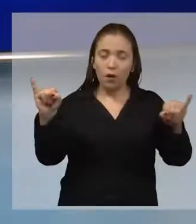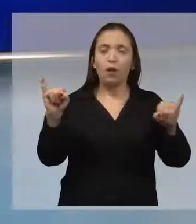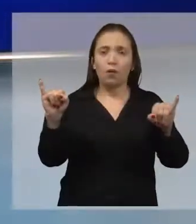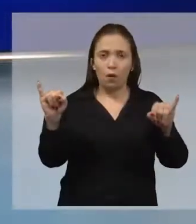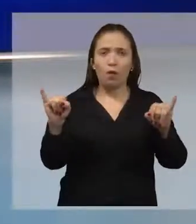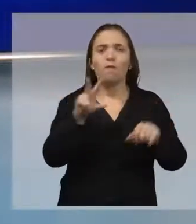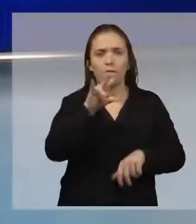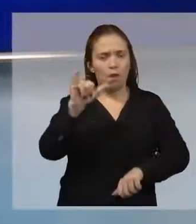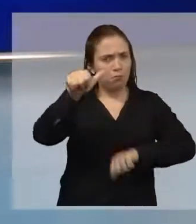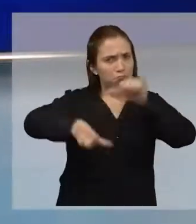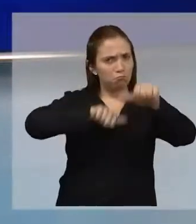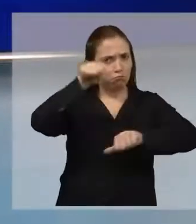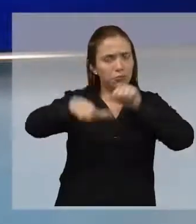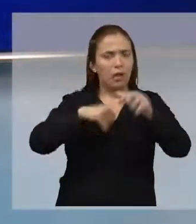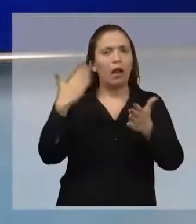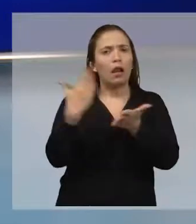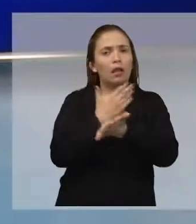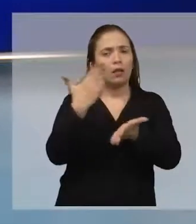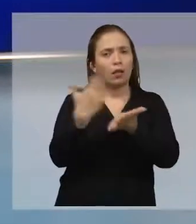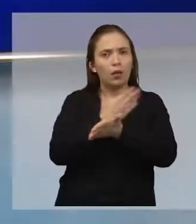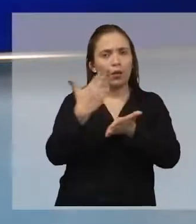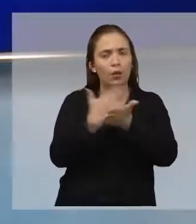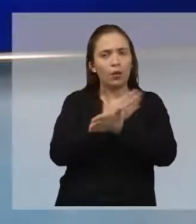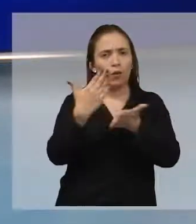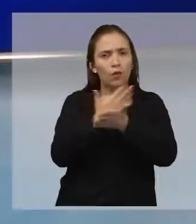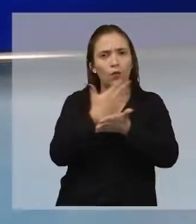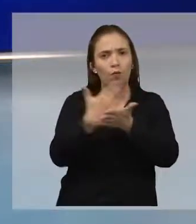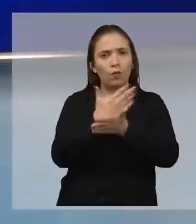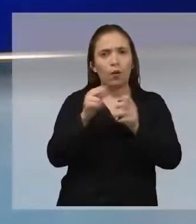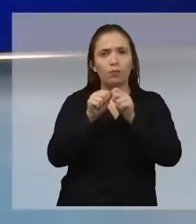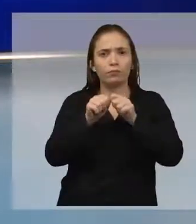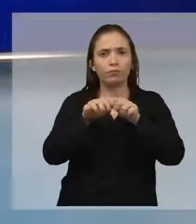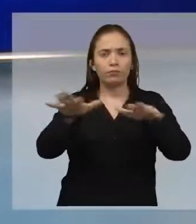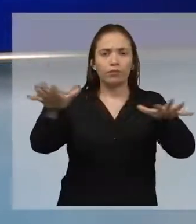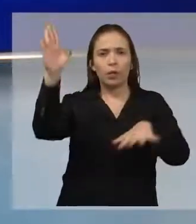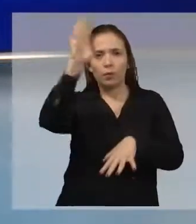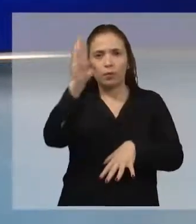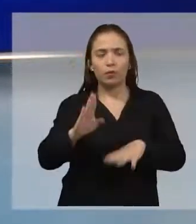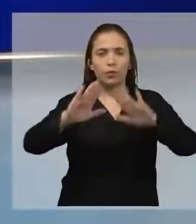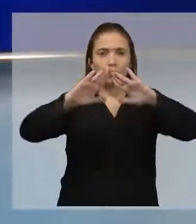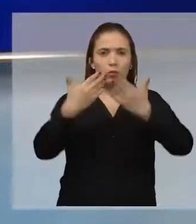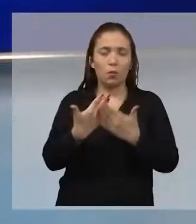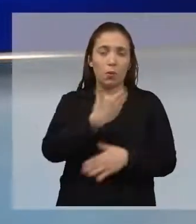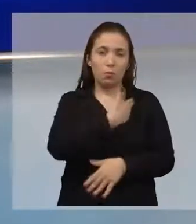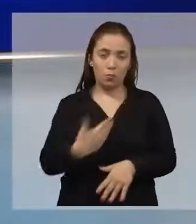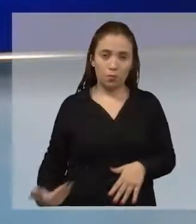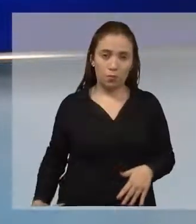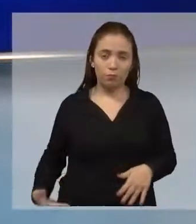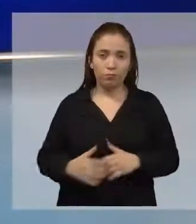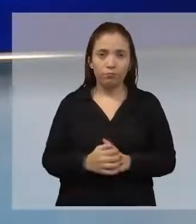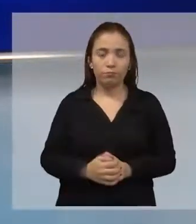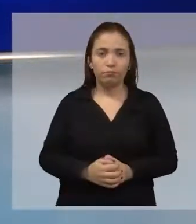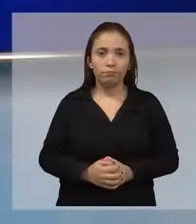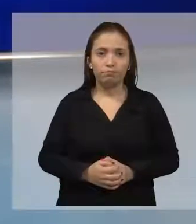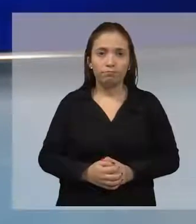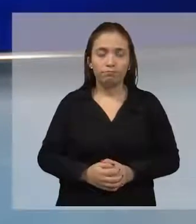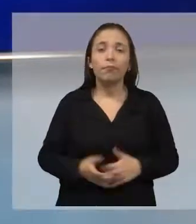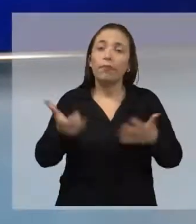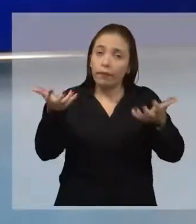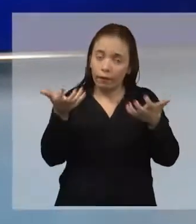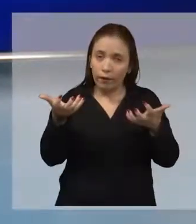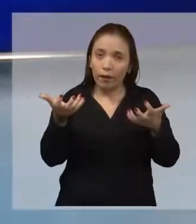essa história nos livros didáticos distribuídos para as escolas públicas. Ou seja, pretende